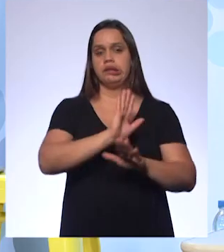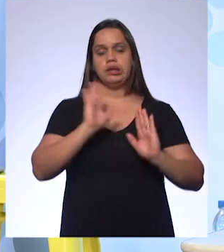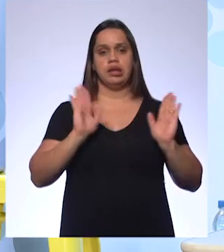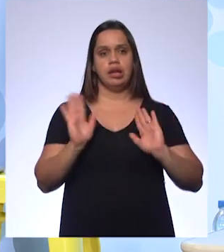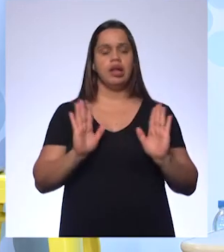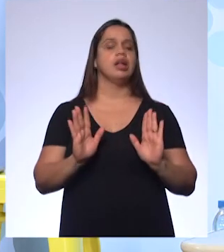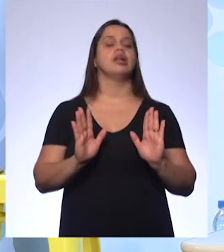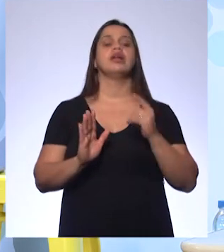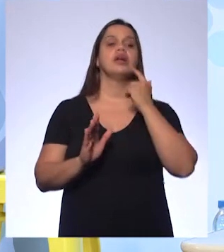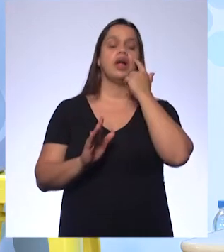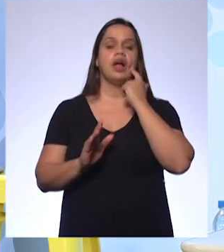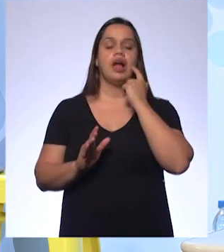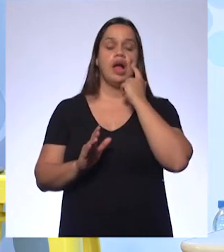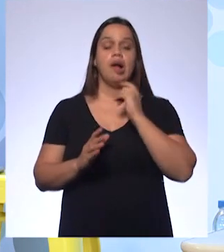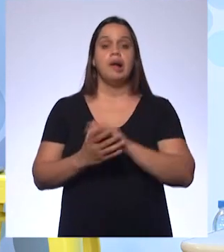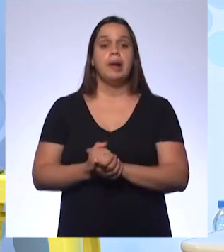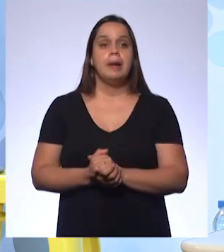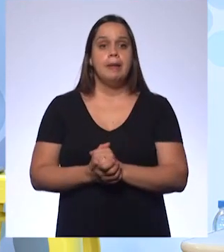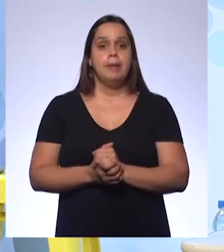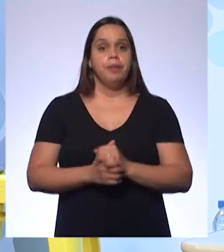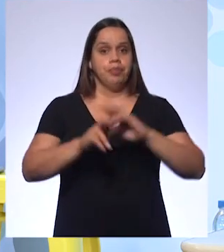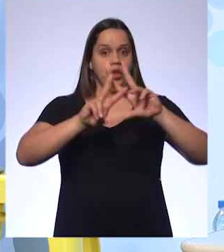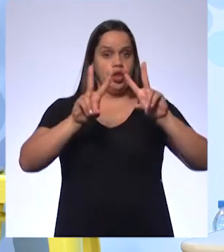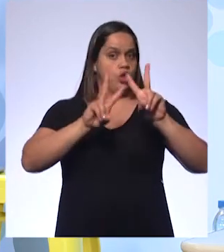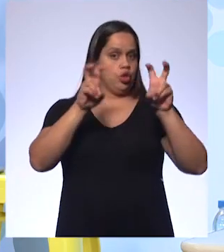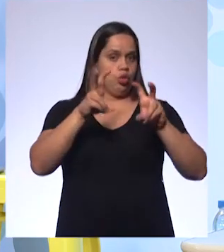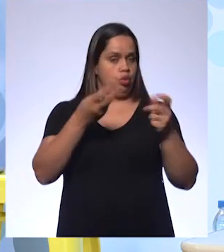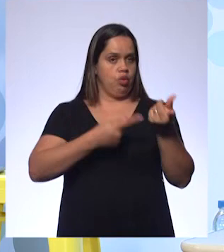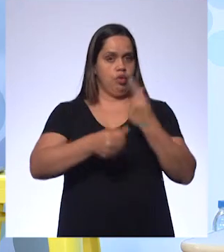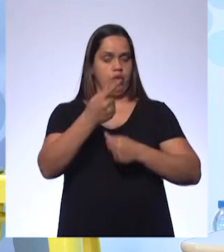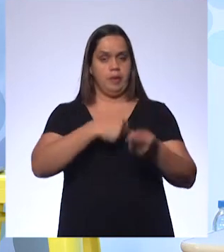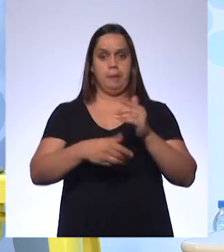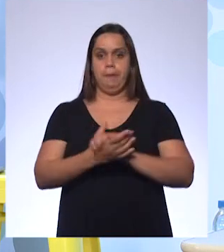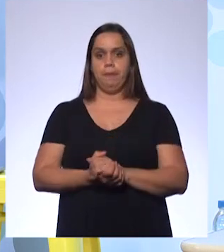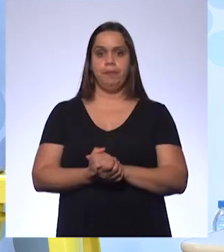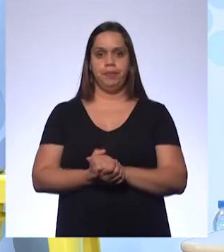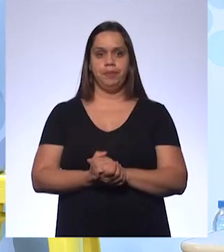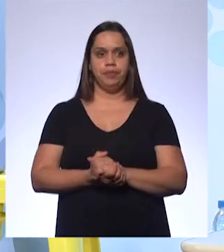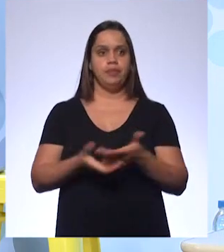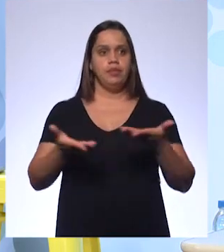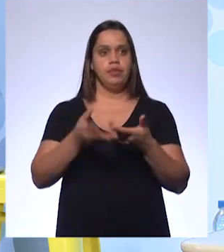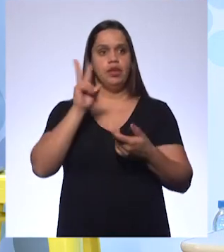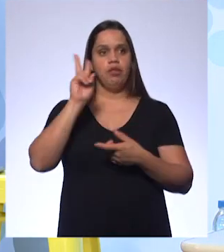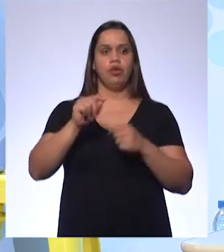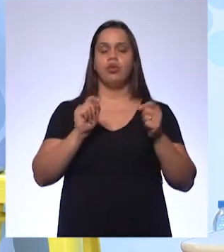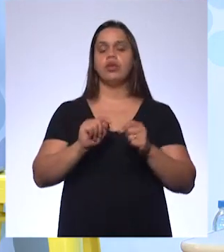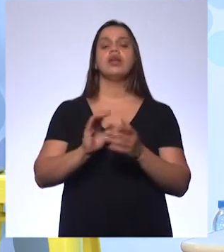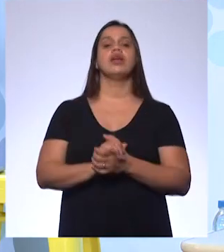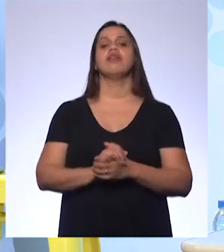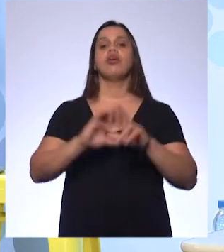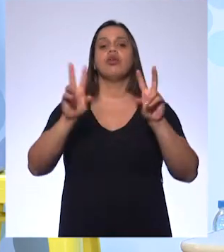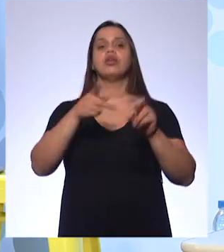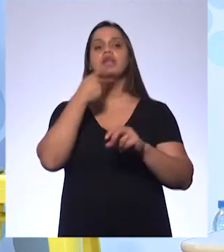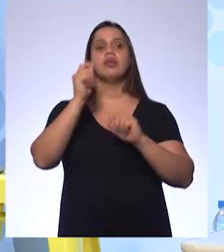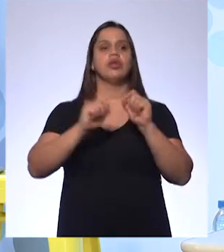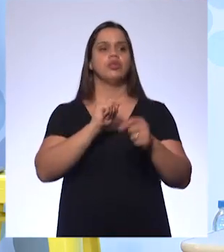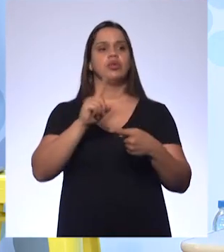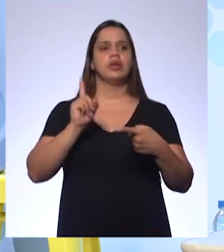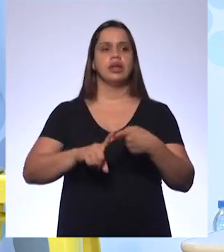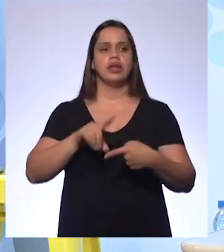de um reinterventor nas questões econômicas. Agora a gente vai conhecer um pouquinho sobre os